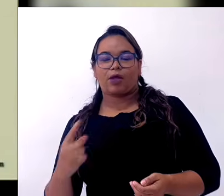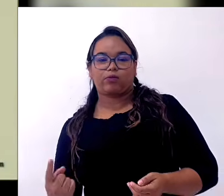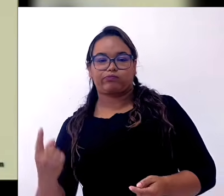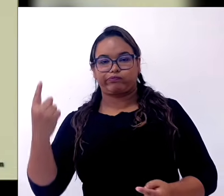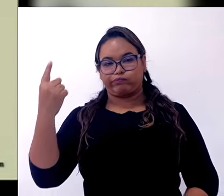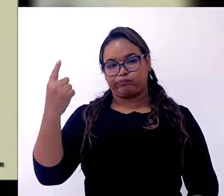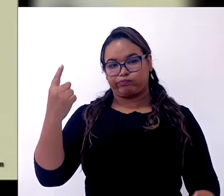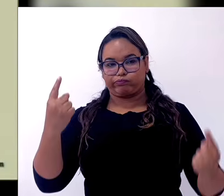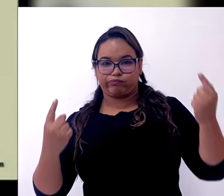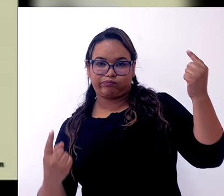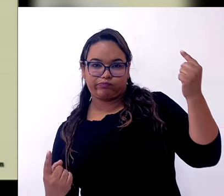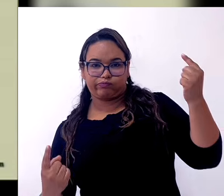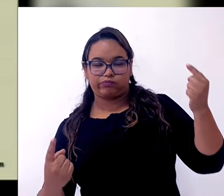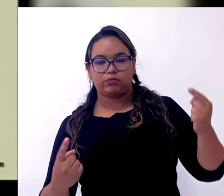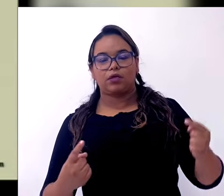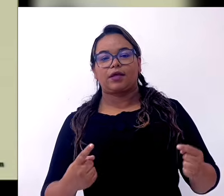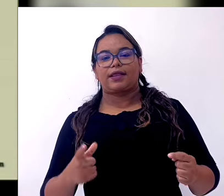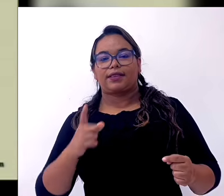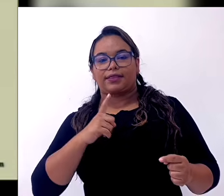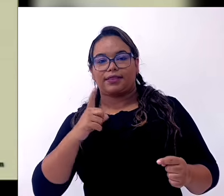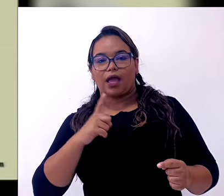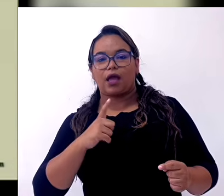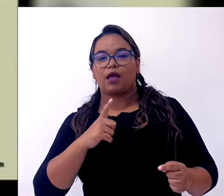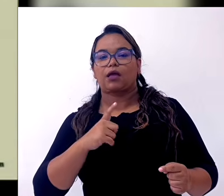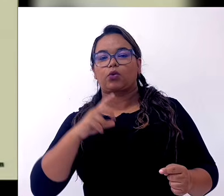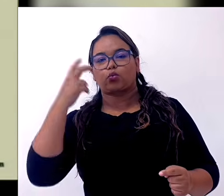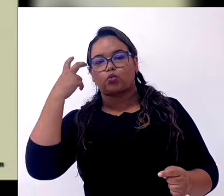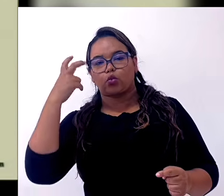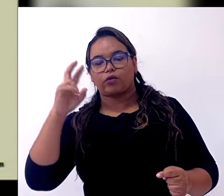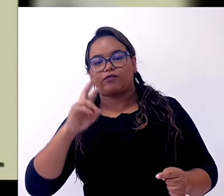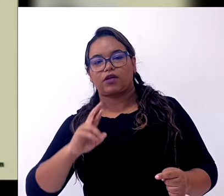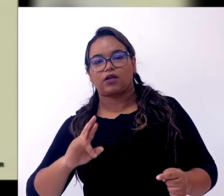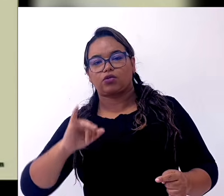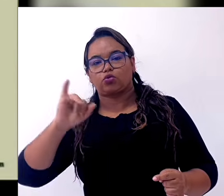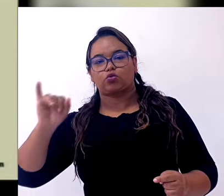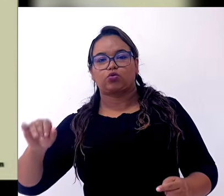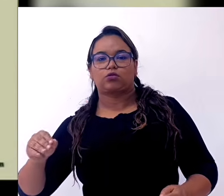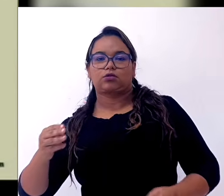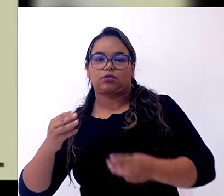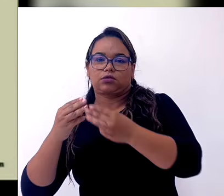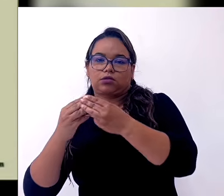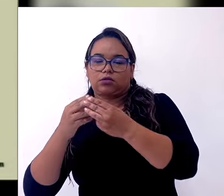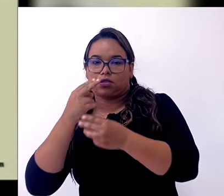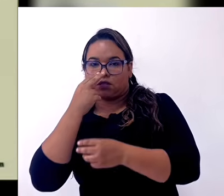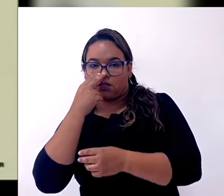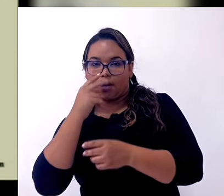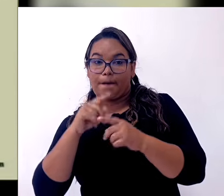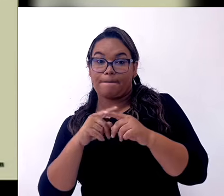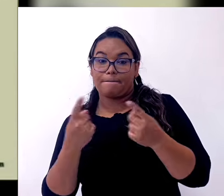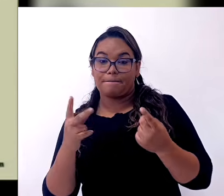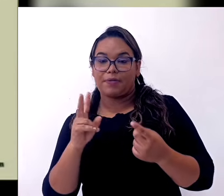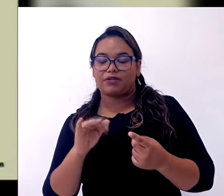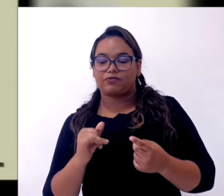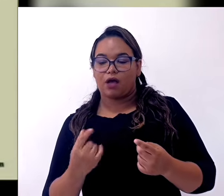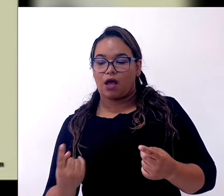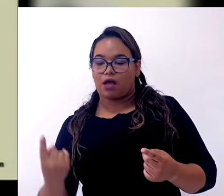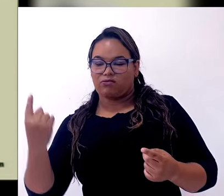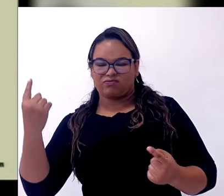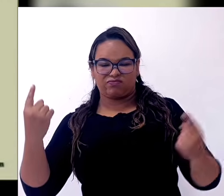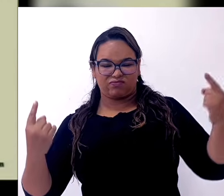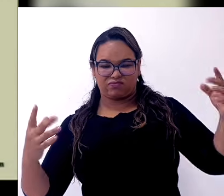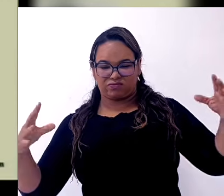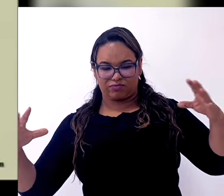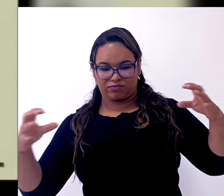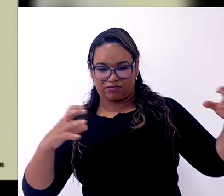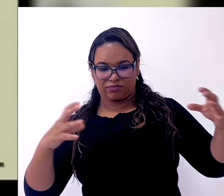Aqui está um website. Bem, de fato o website está aqui embaixo. E esse aqui descreve com precisão quem